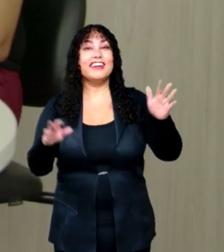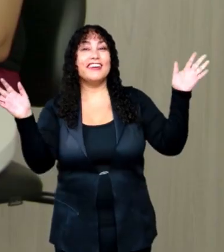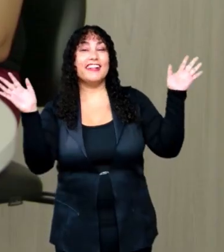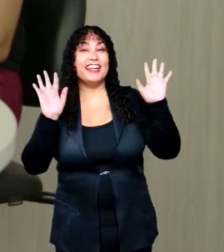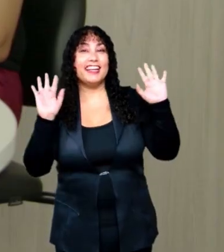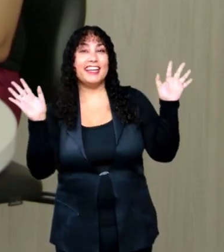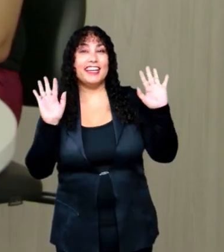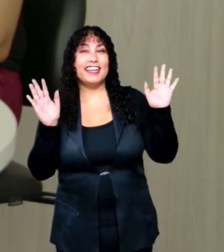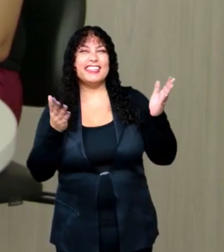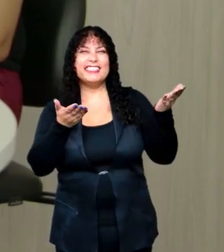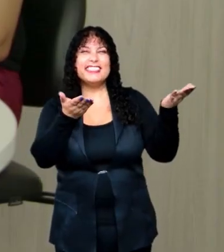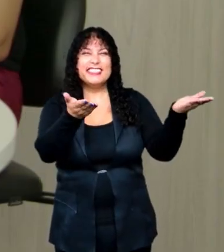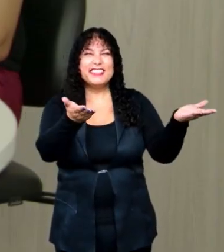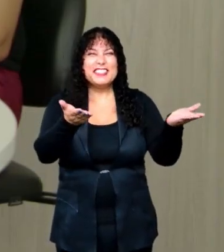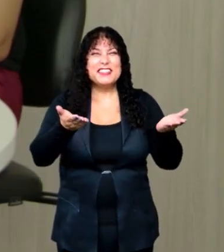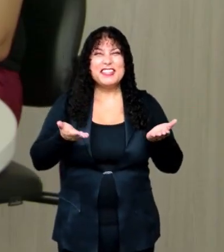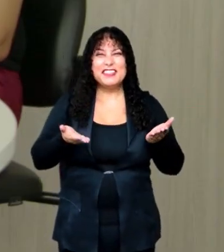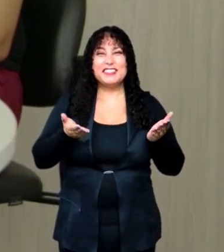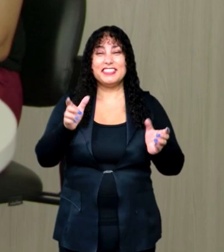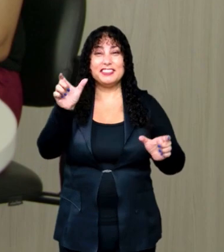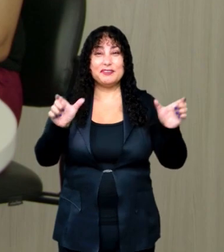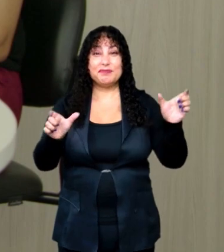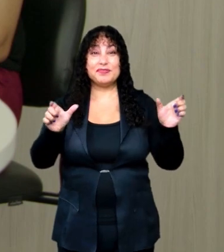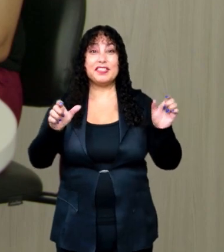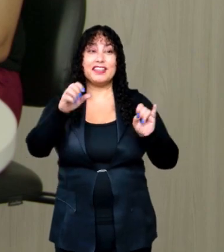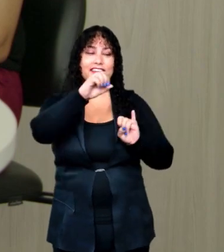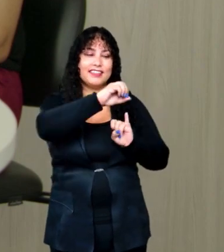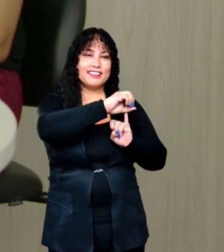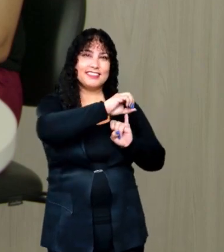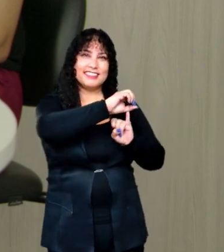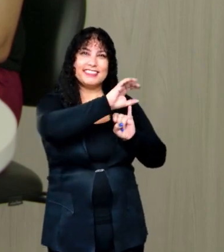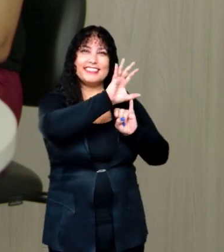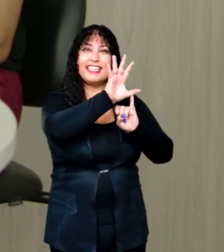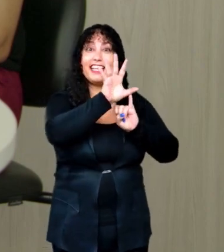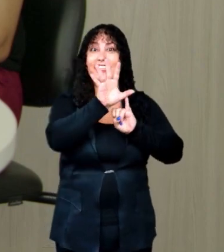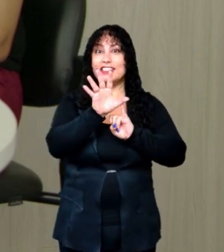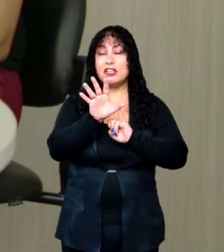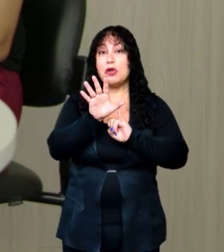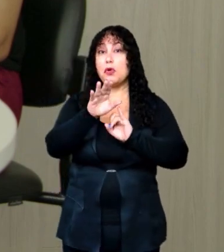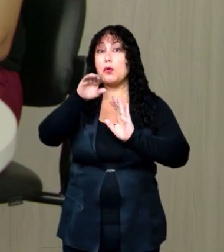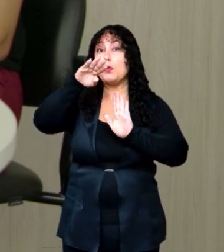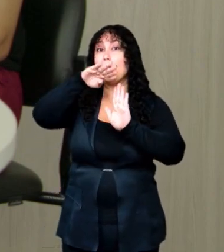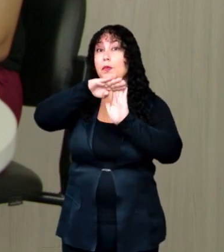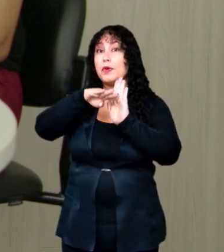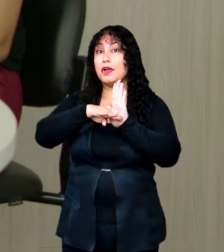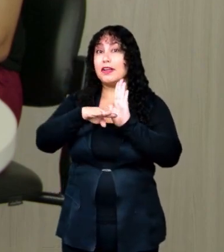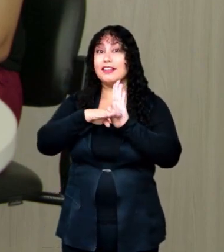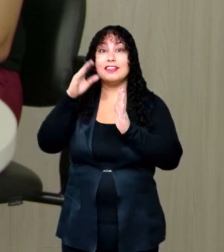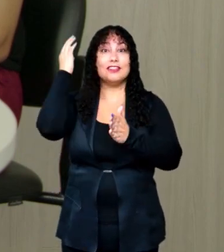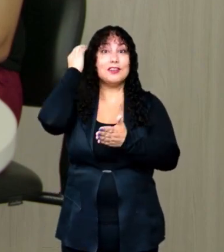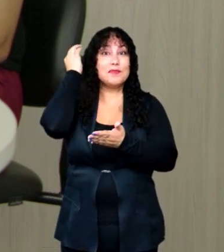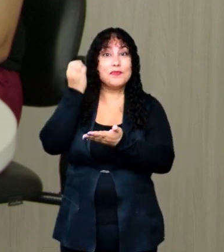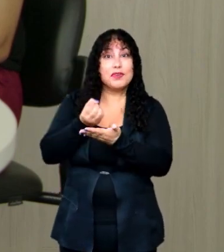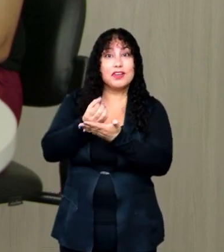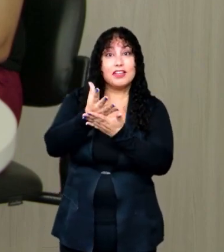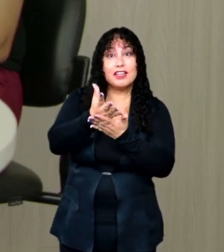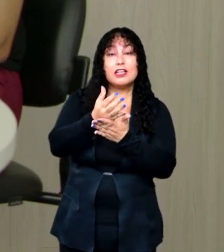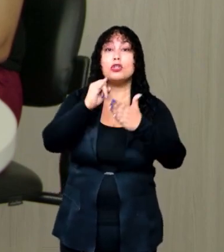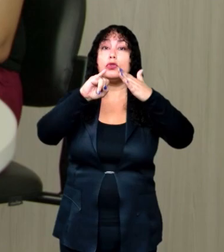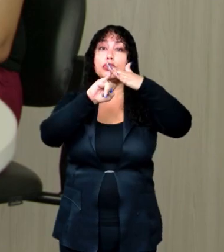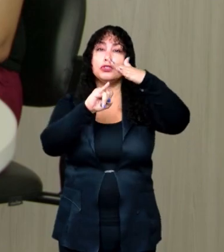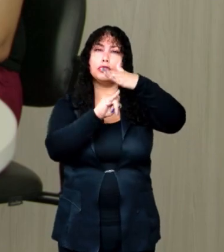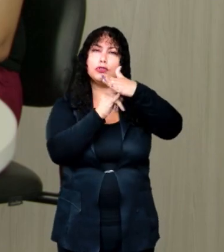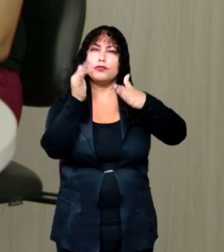Olá, bem-vindos ao Estação IFB, o programa de podcast do Instituto Federal